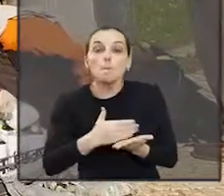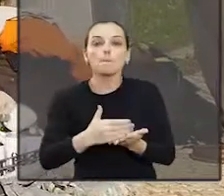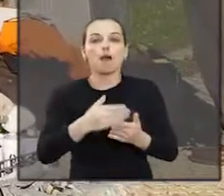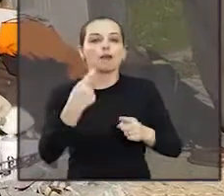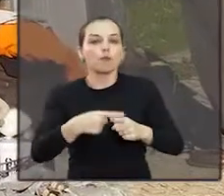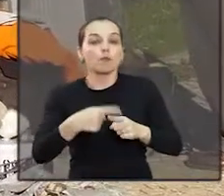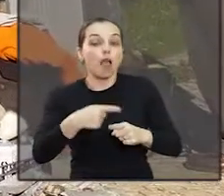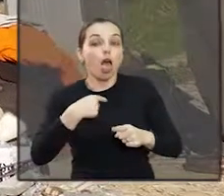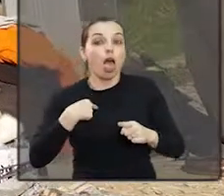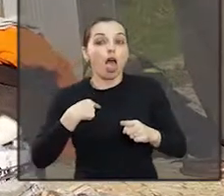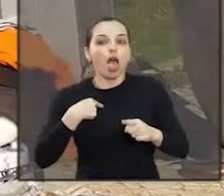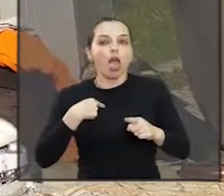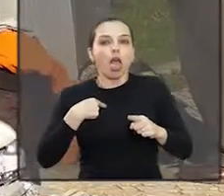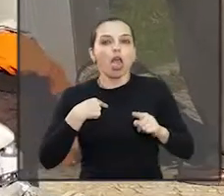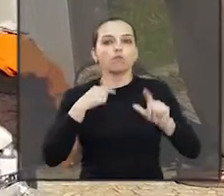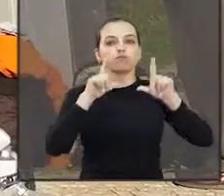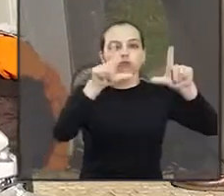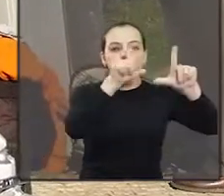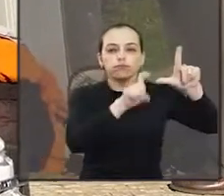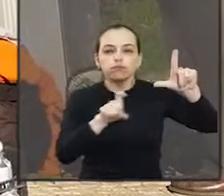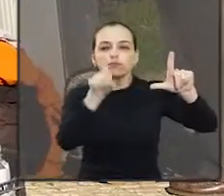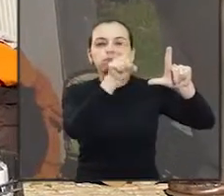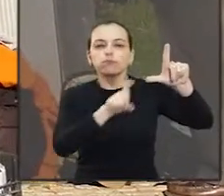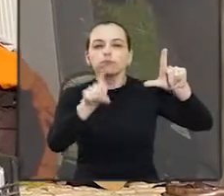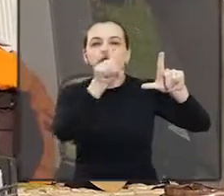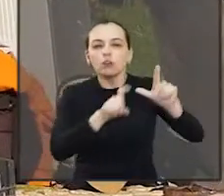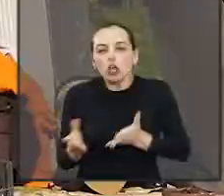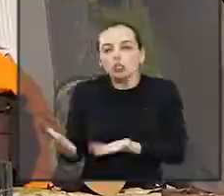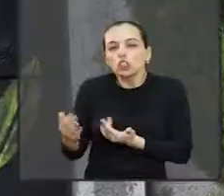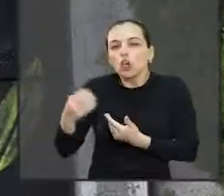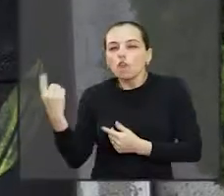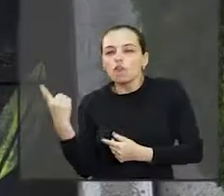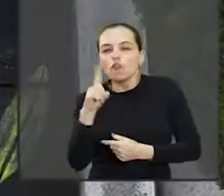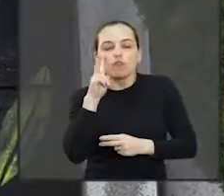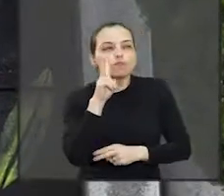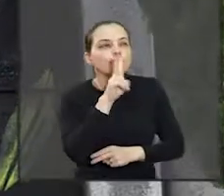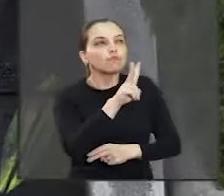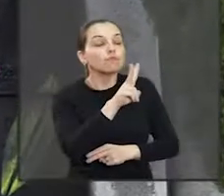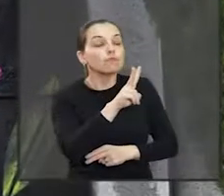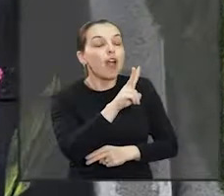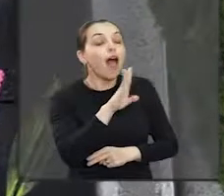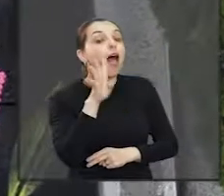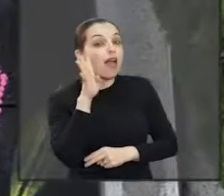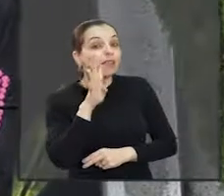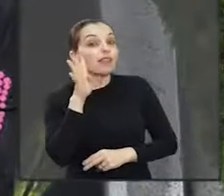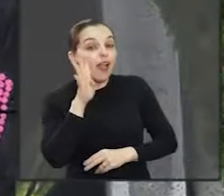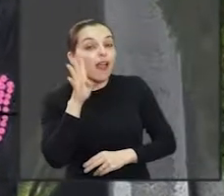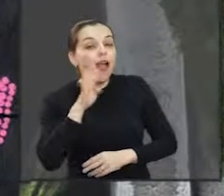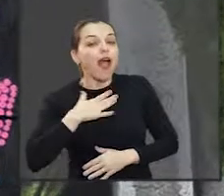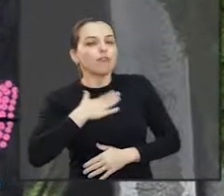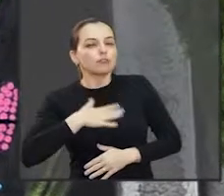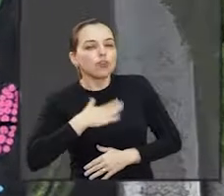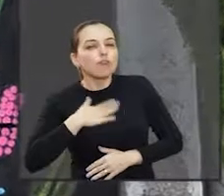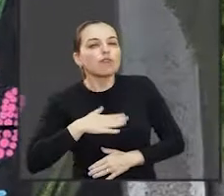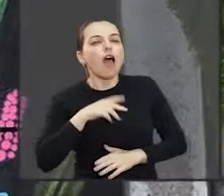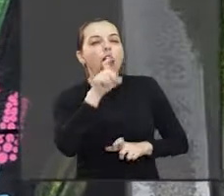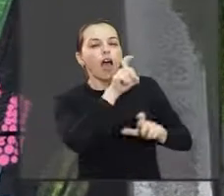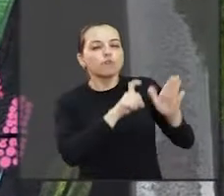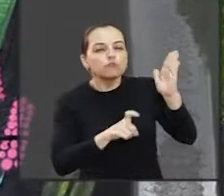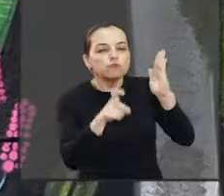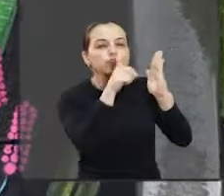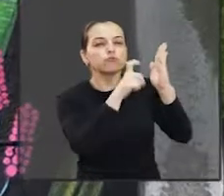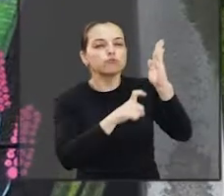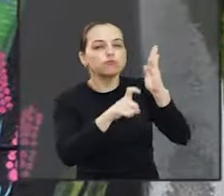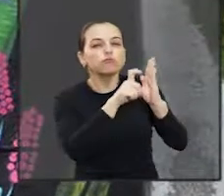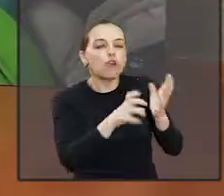nessa cidade. Tanto que quando a gente estava fazendo a obra, tipo, uma molecada mais nova que estava querendo começar a fazer, nossa, que da hora, vou começar a fazer também, vou pedir para a prefeitura